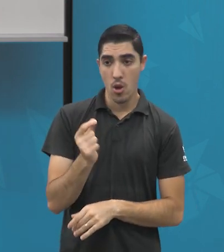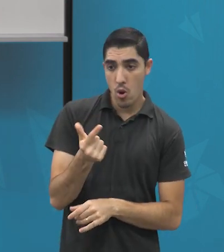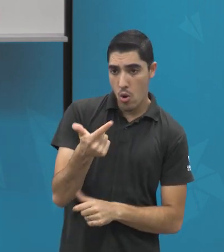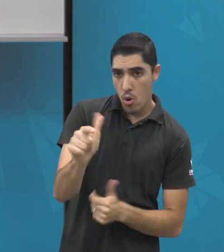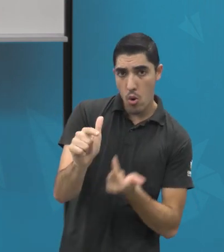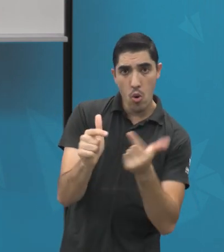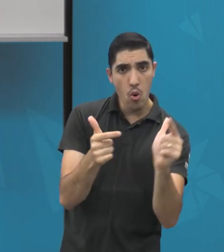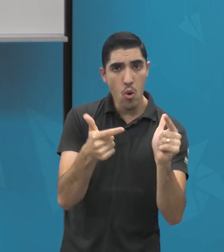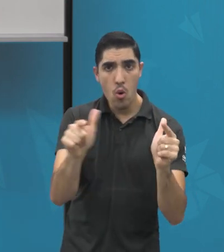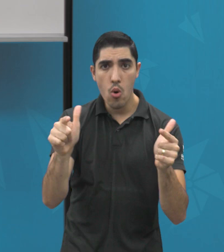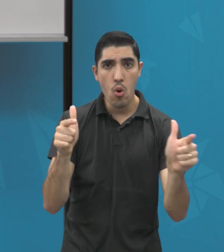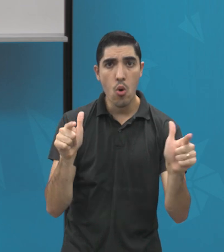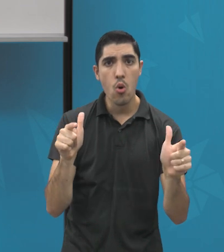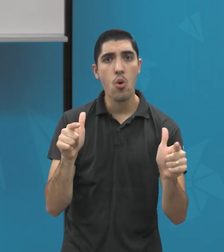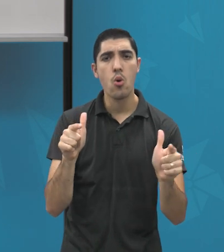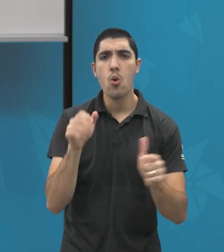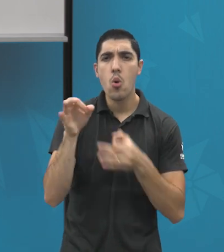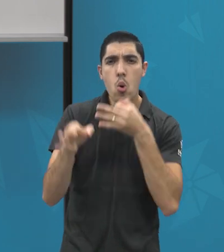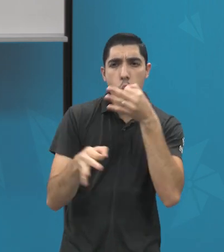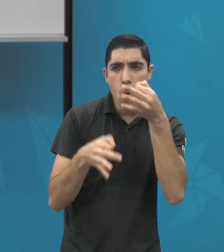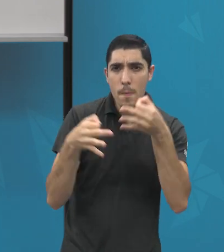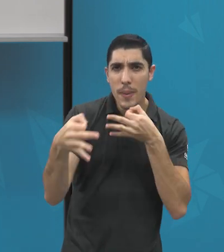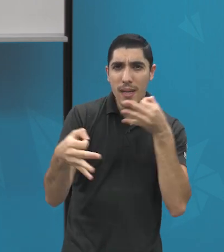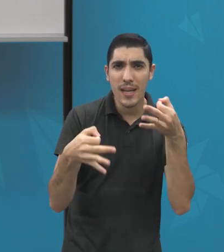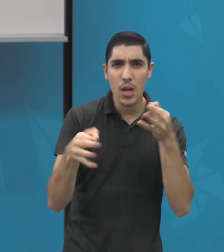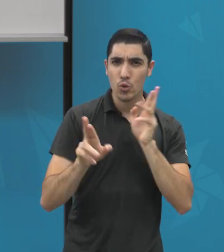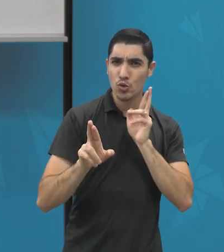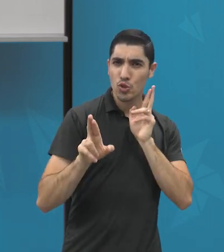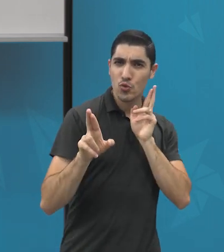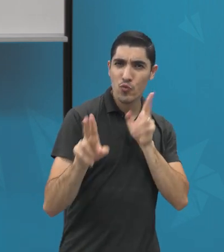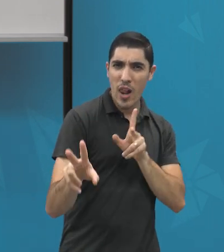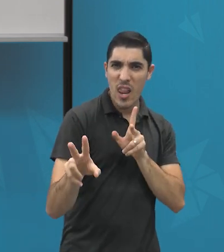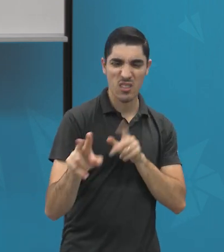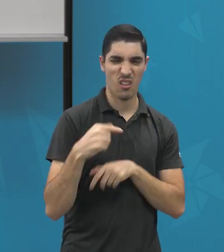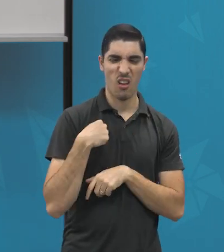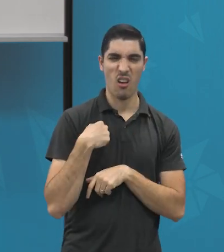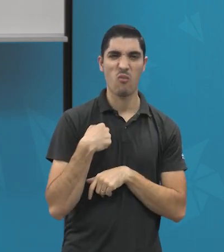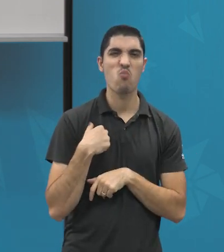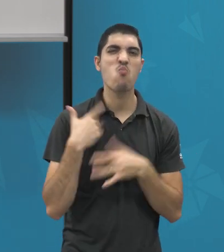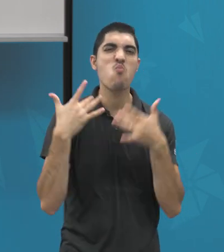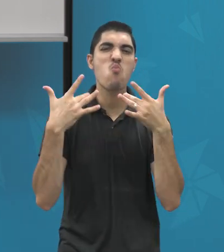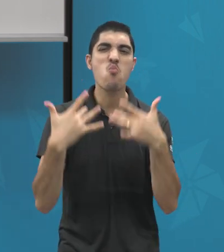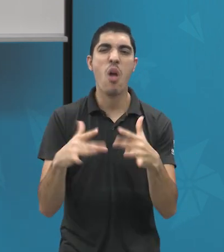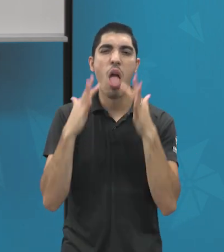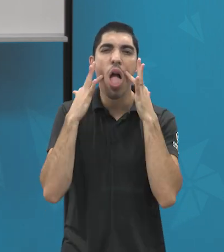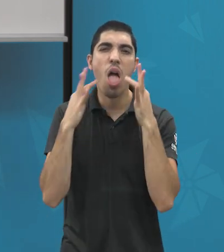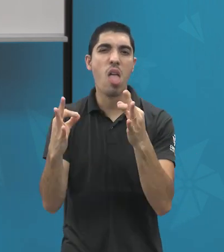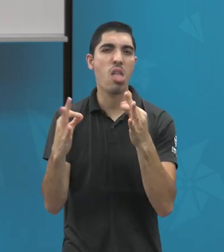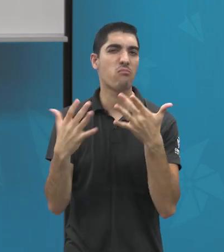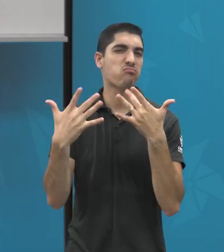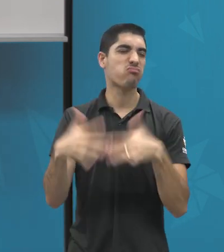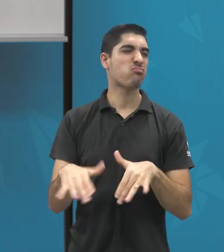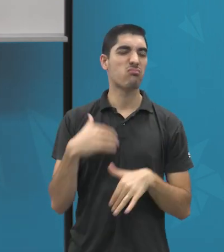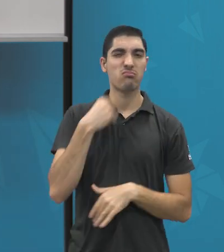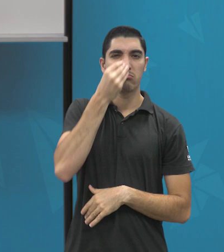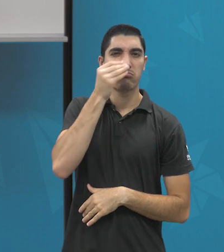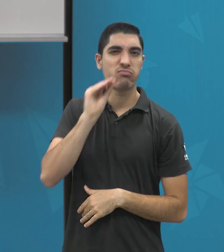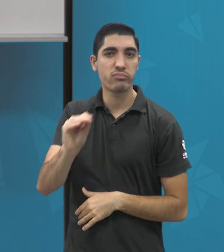dessas opiniões que são muito distintas das nossas. E o John Stuart Mill, ele coloca